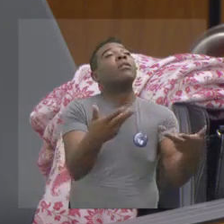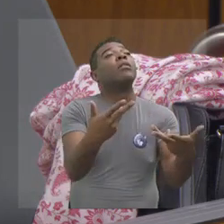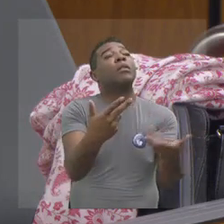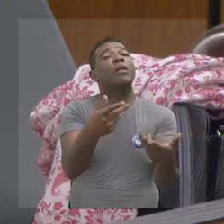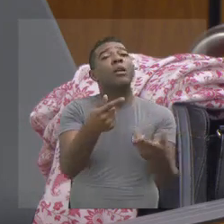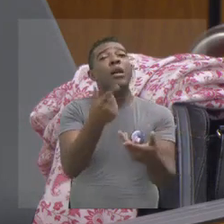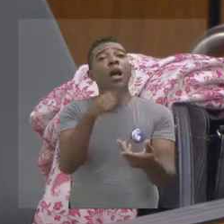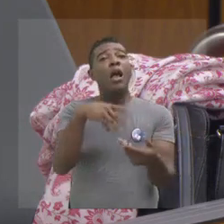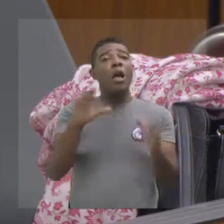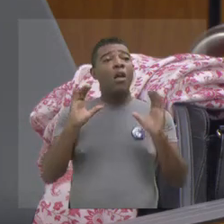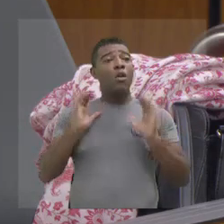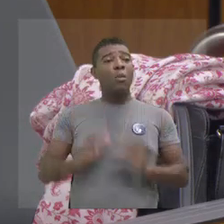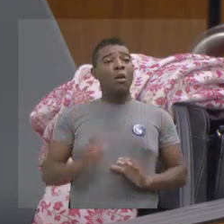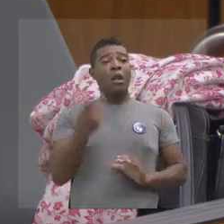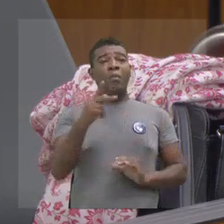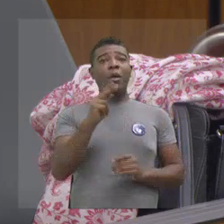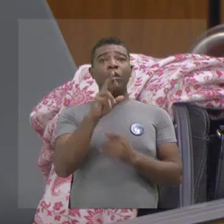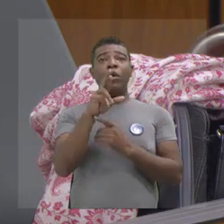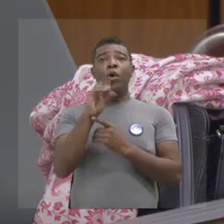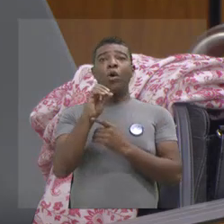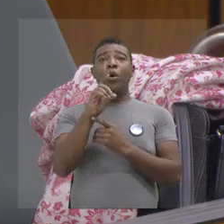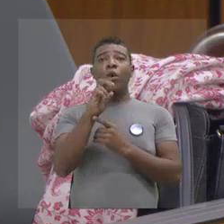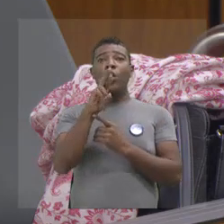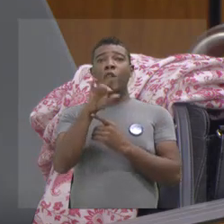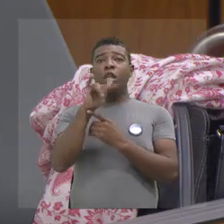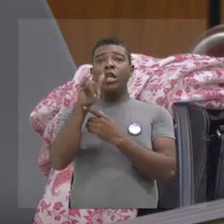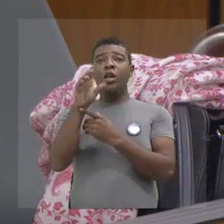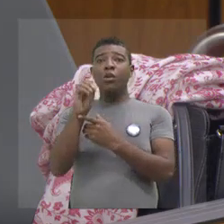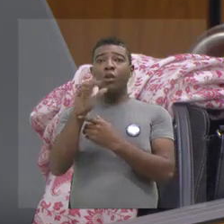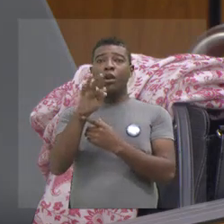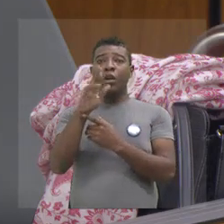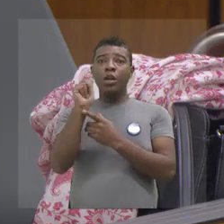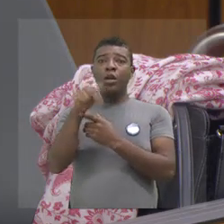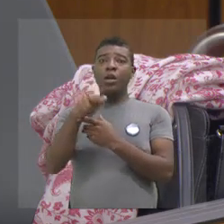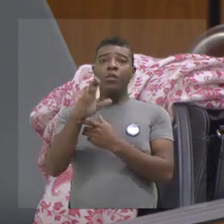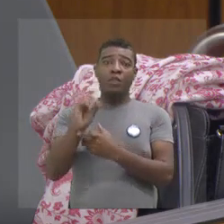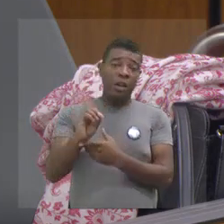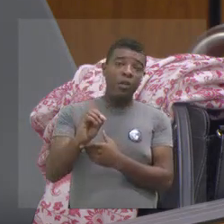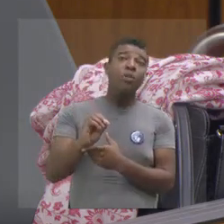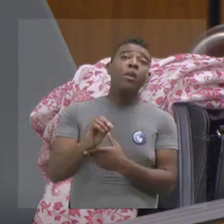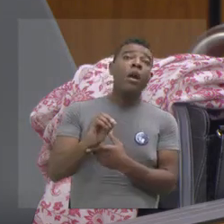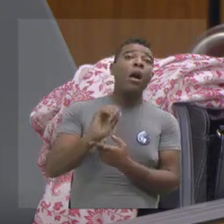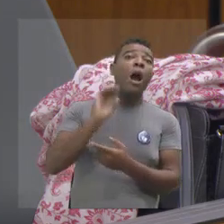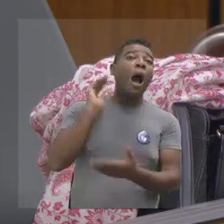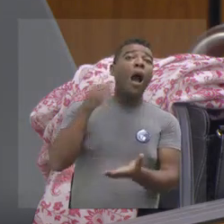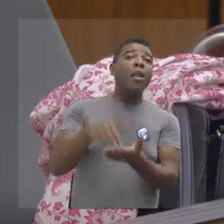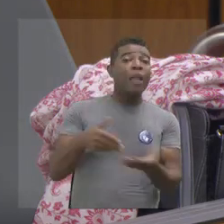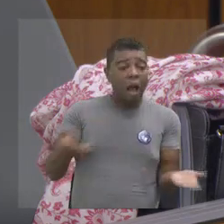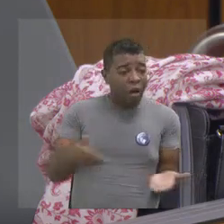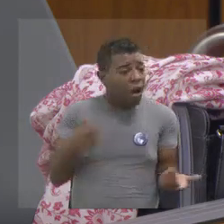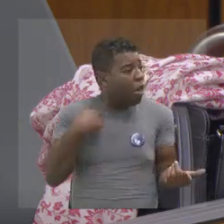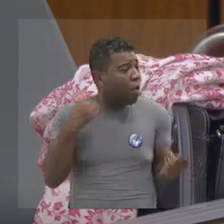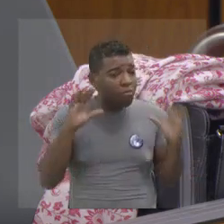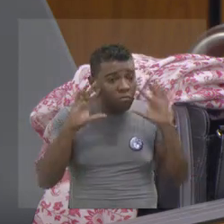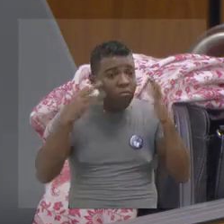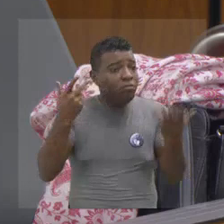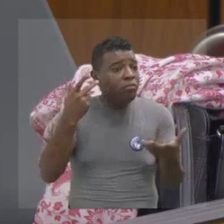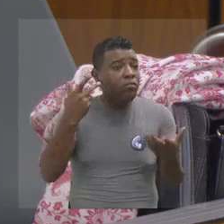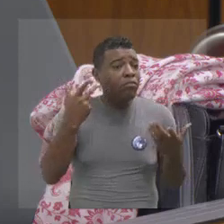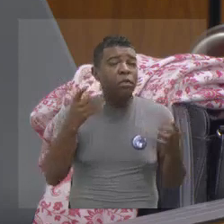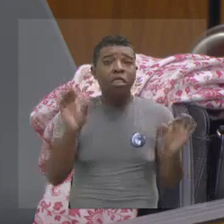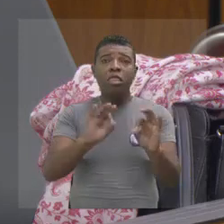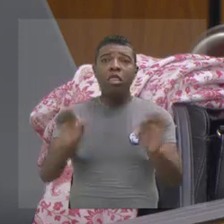comportamento do subsecretário Rodrigo Franco isso foi enviado para senhora e Até onde eu sei sem tomada de providência